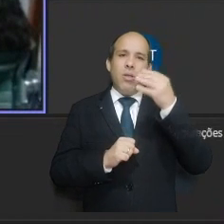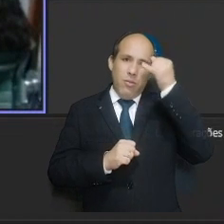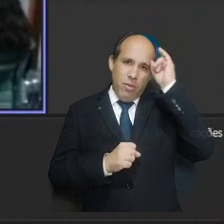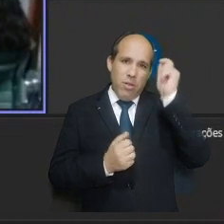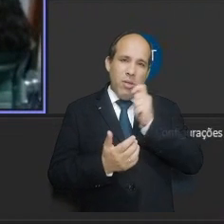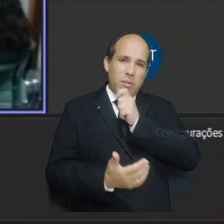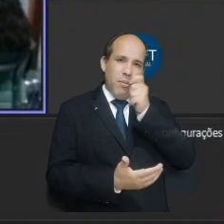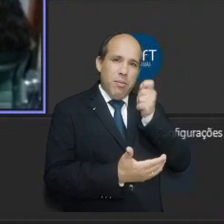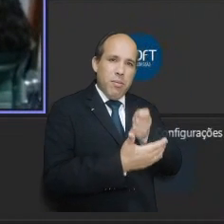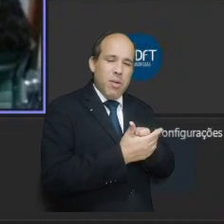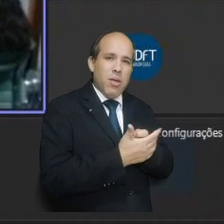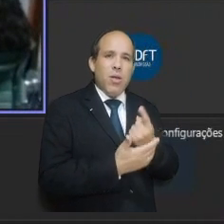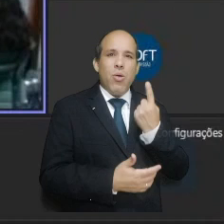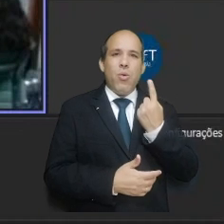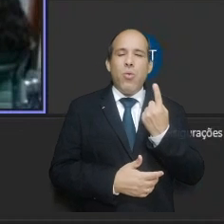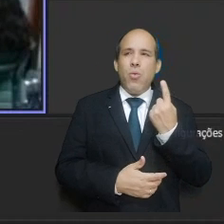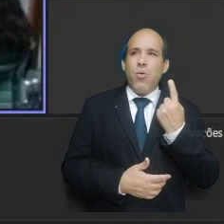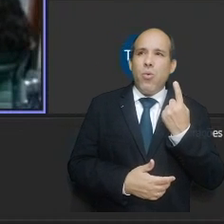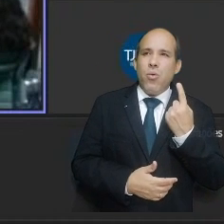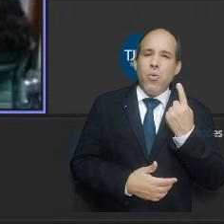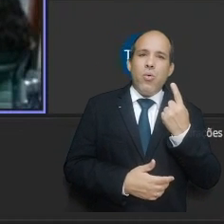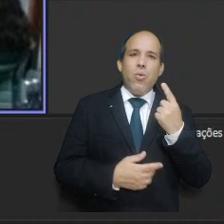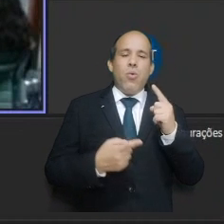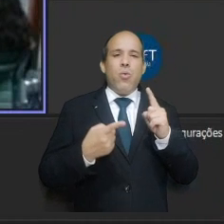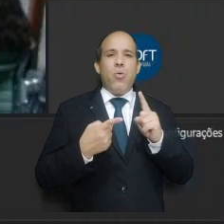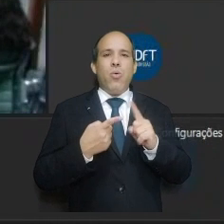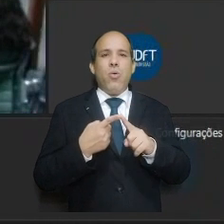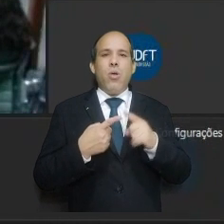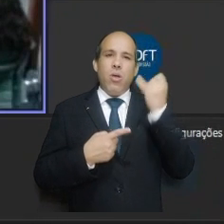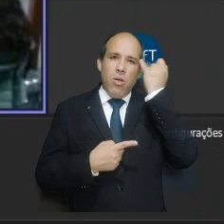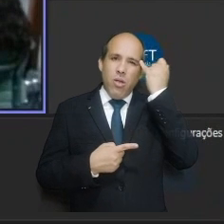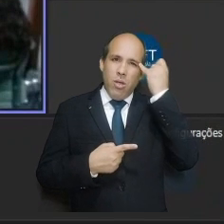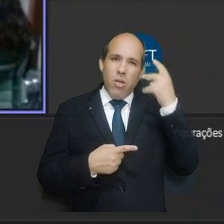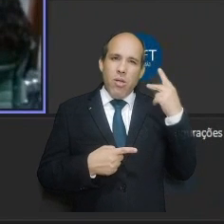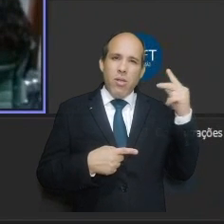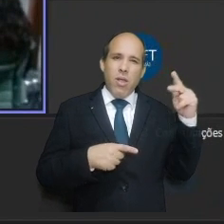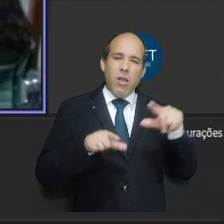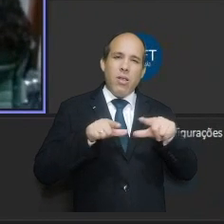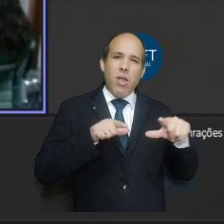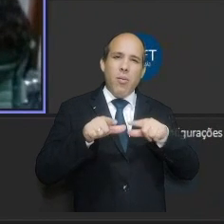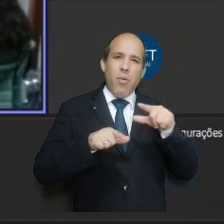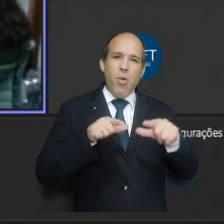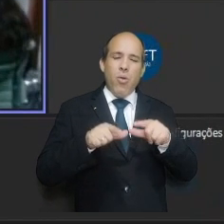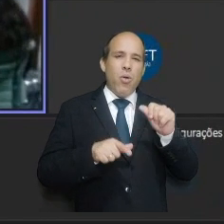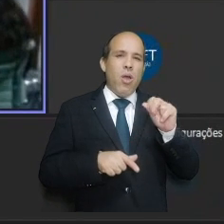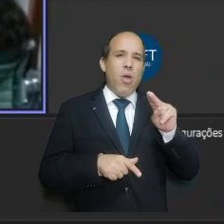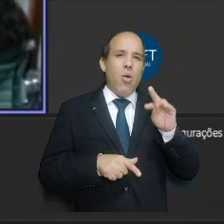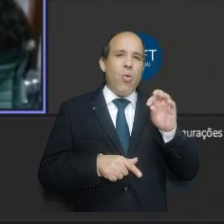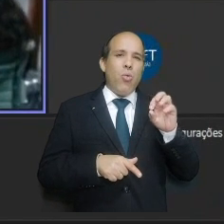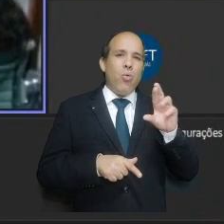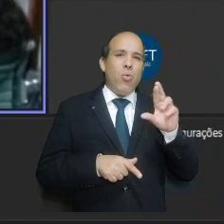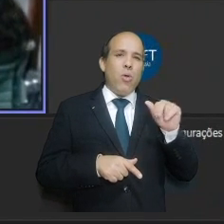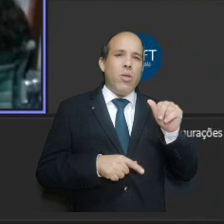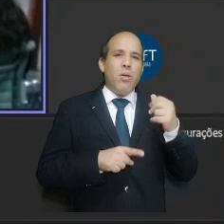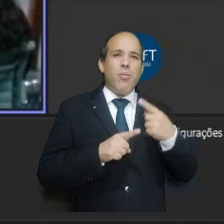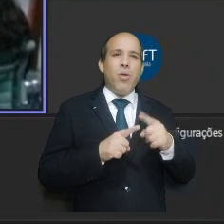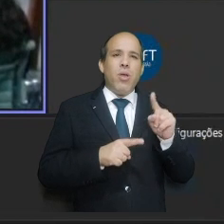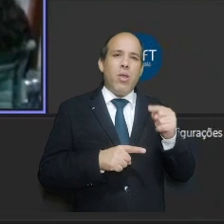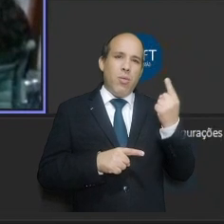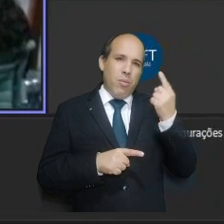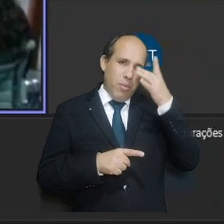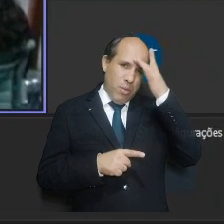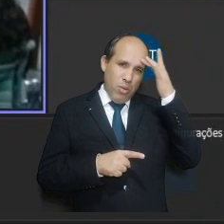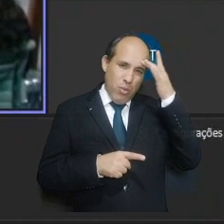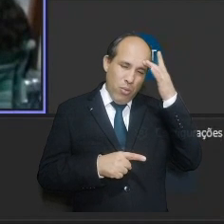Bebidas Tatuzinho, 3 Fazendas Limitada, ao pagamento de 1. Comissão pleiteada pela autora, aqui a autora está no